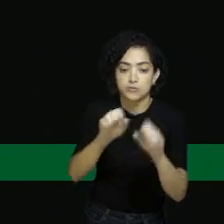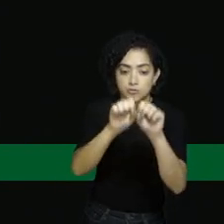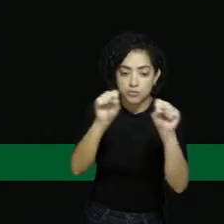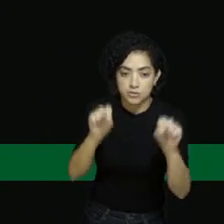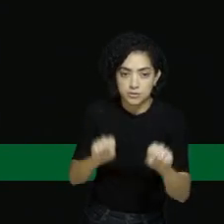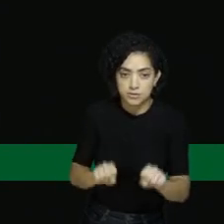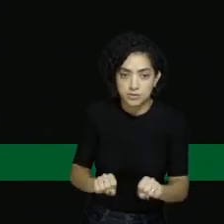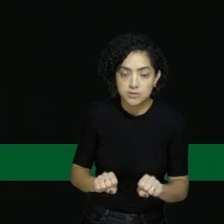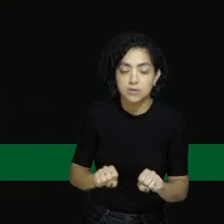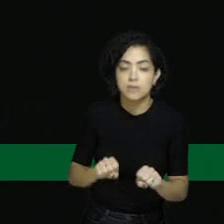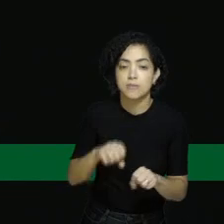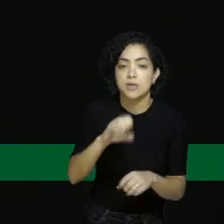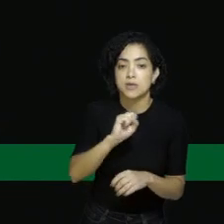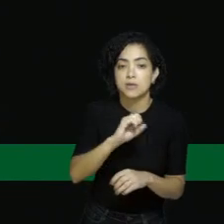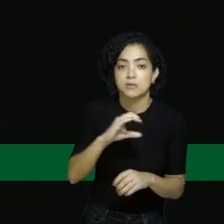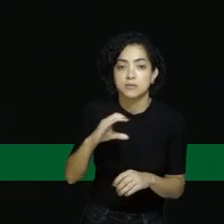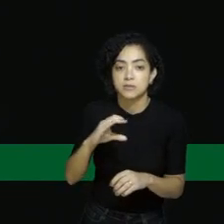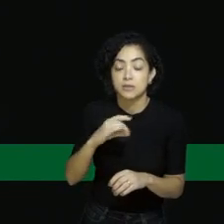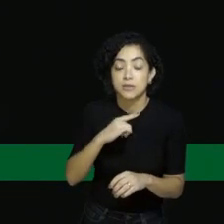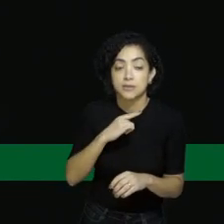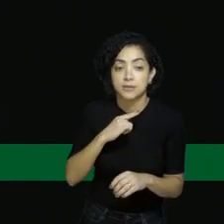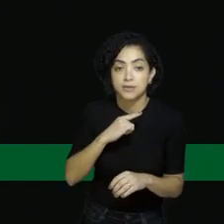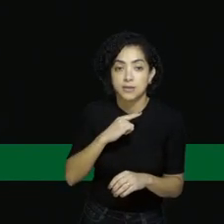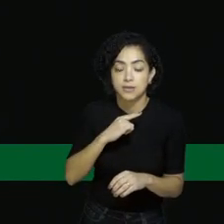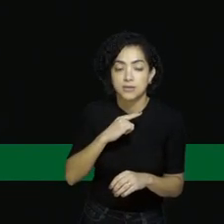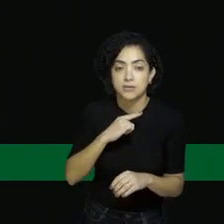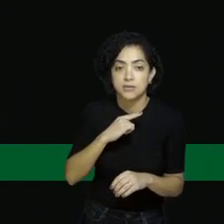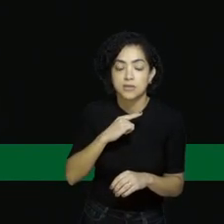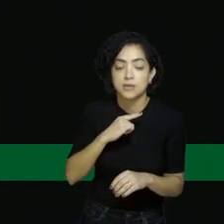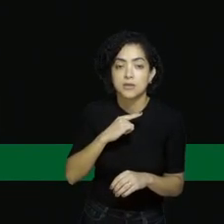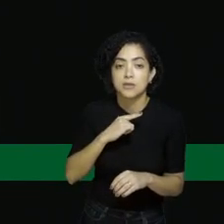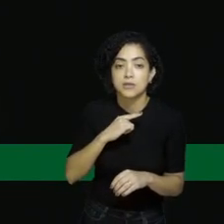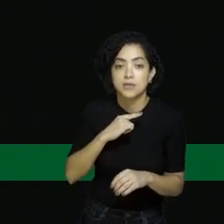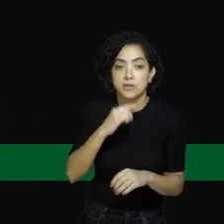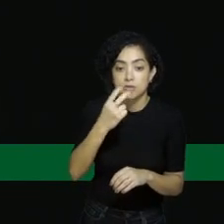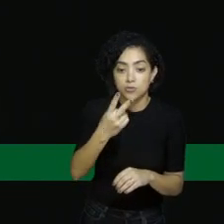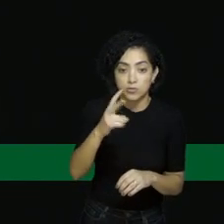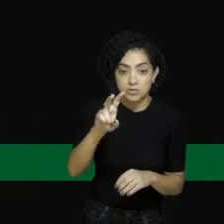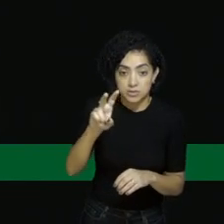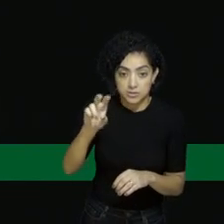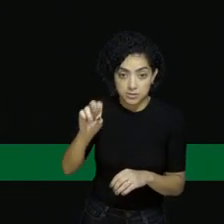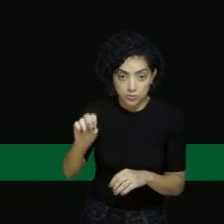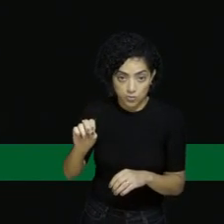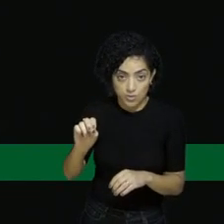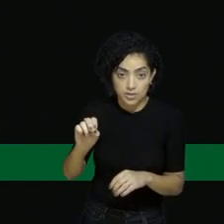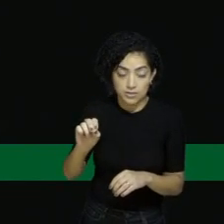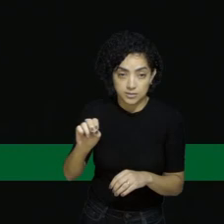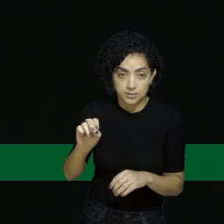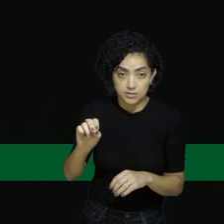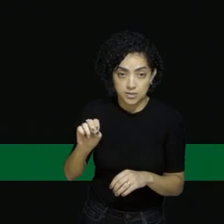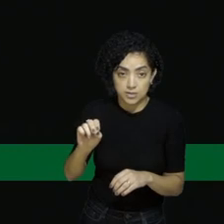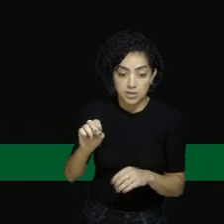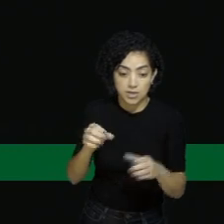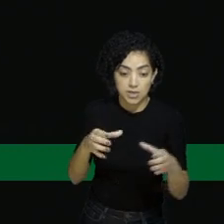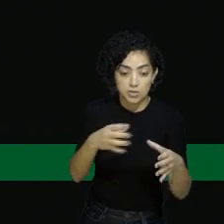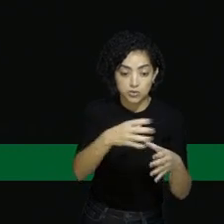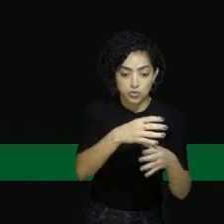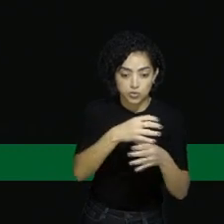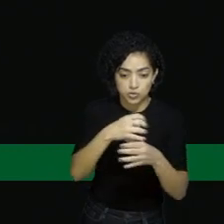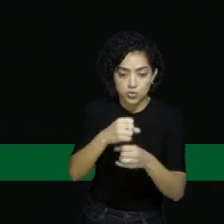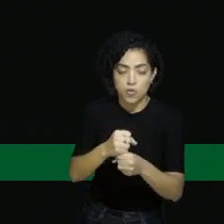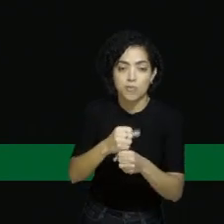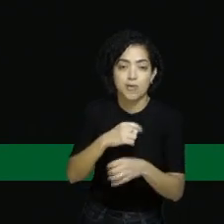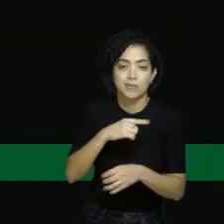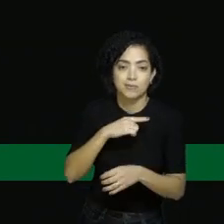catarinense tem, divididos esses 250 cooperativas em 7